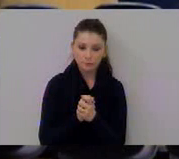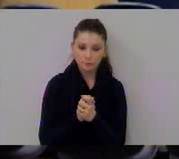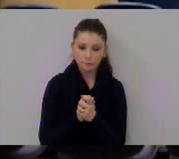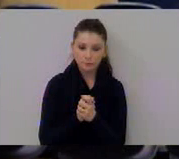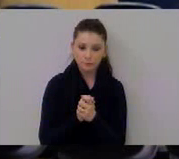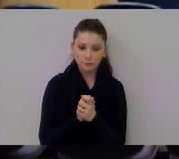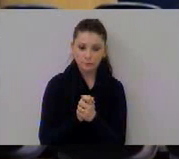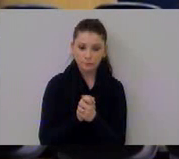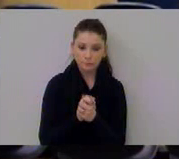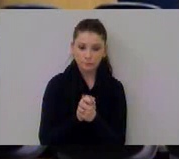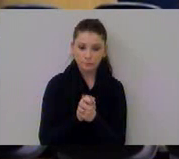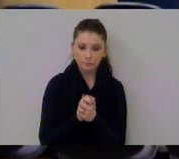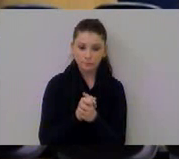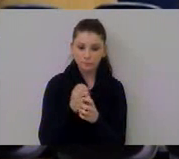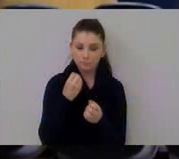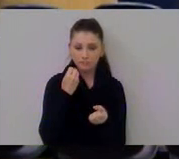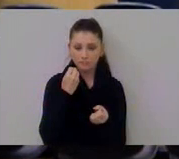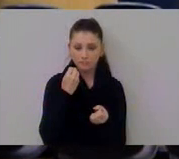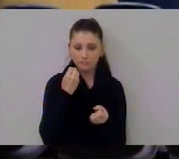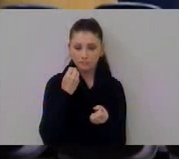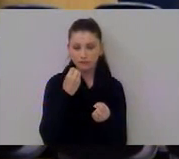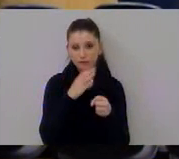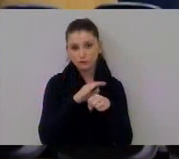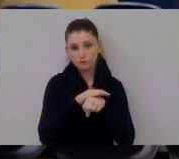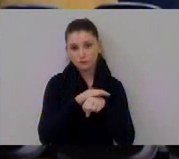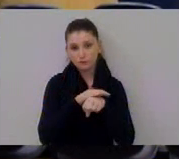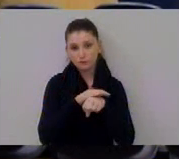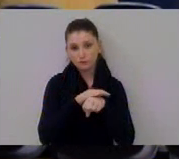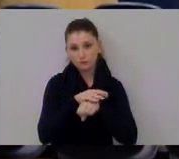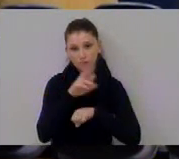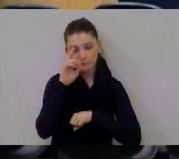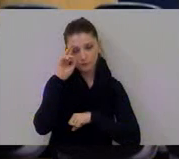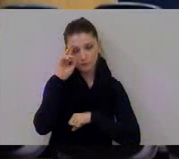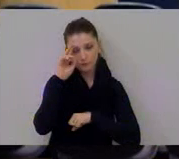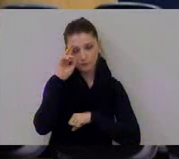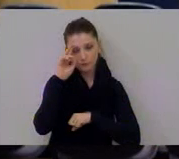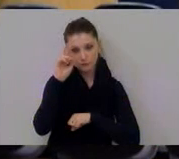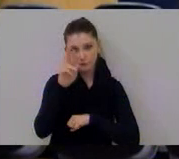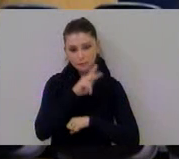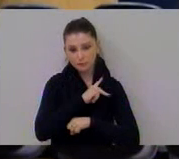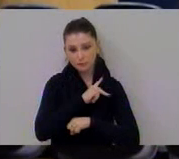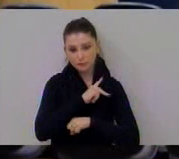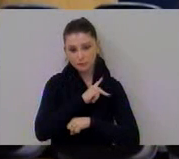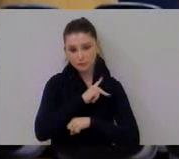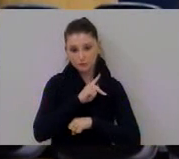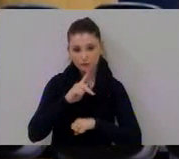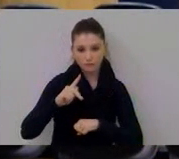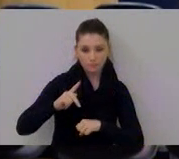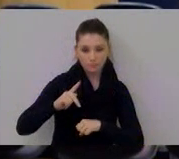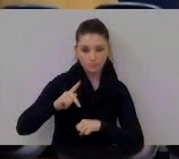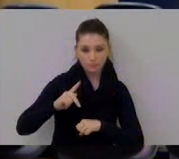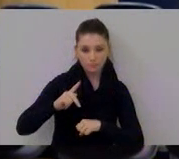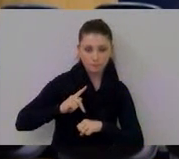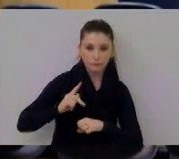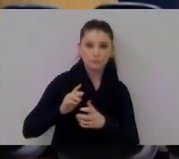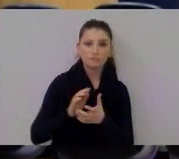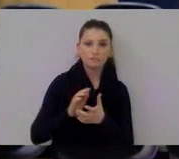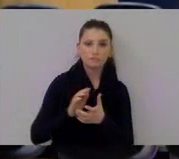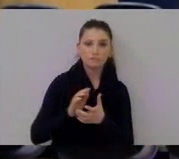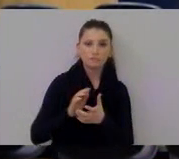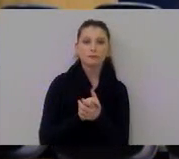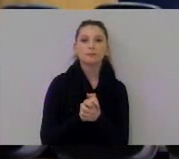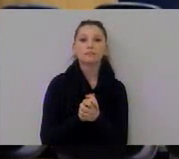Boa noite, presidente, membros da mesa, vereadora Tatiane,